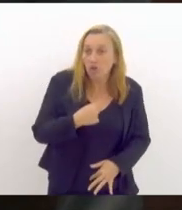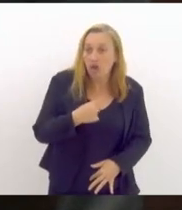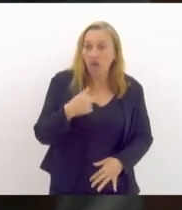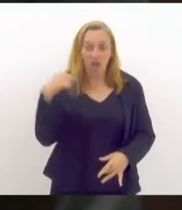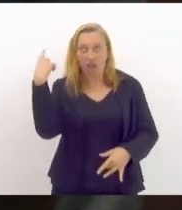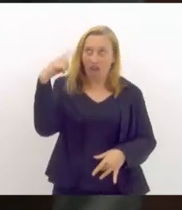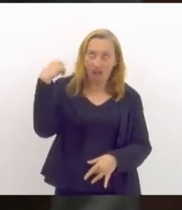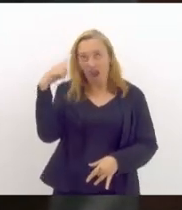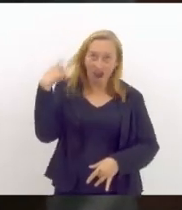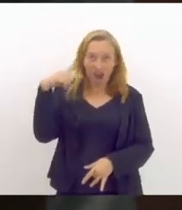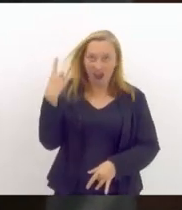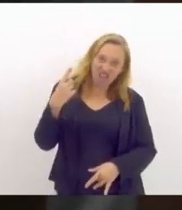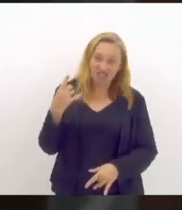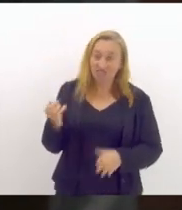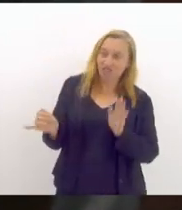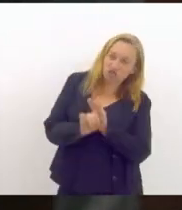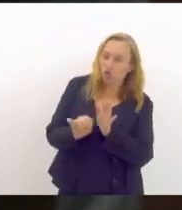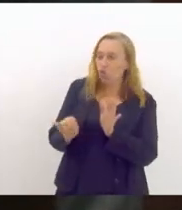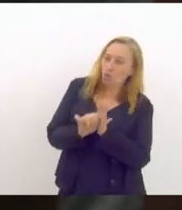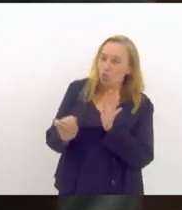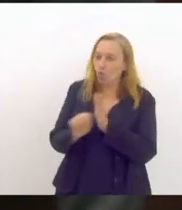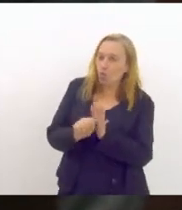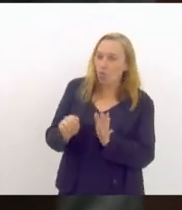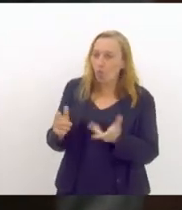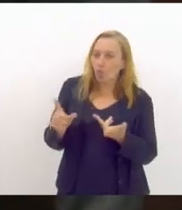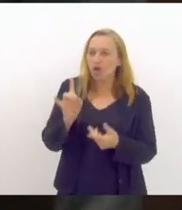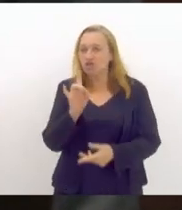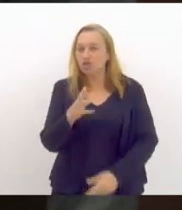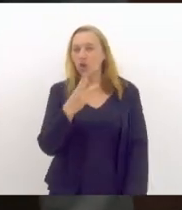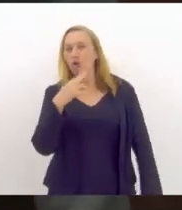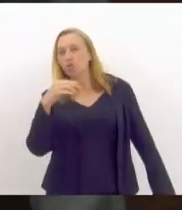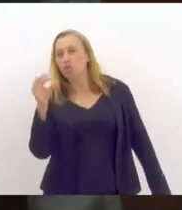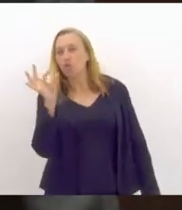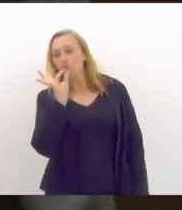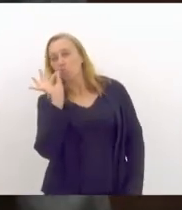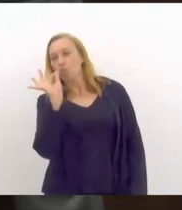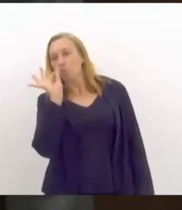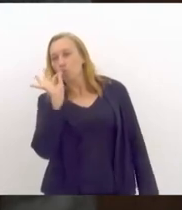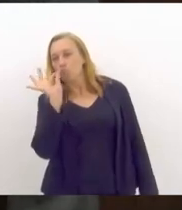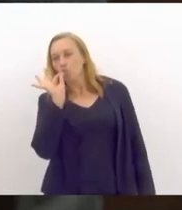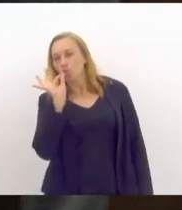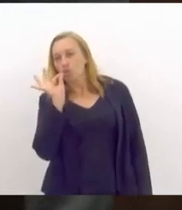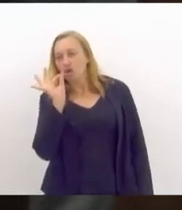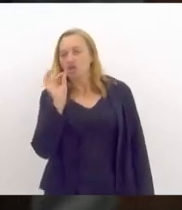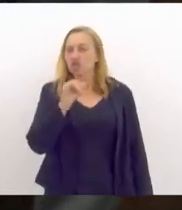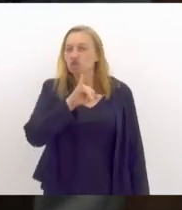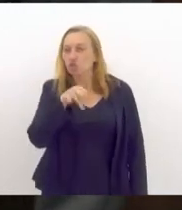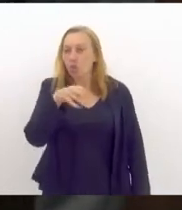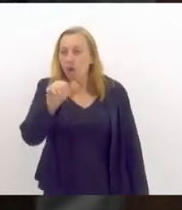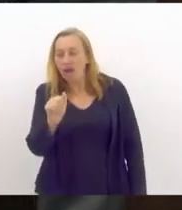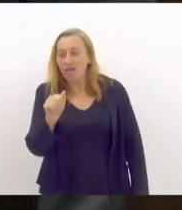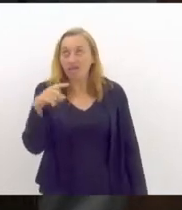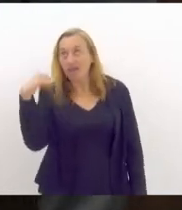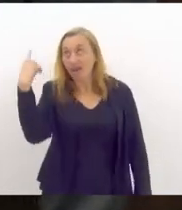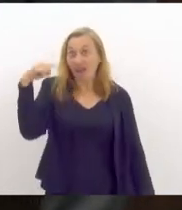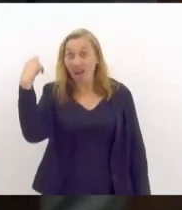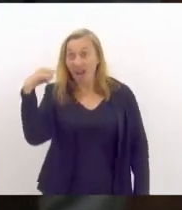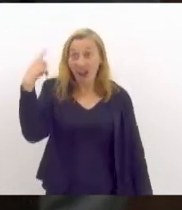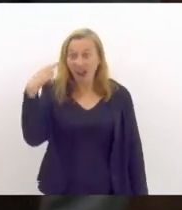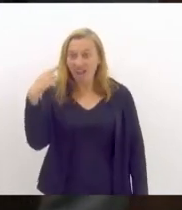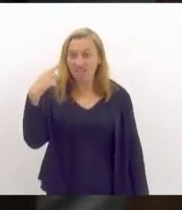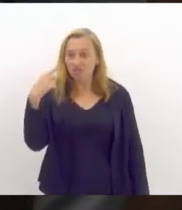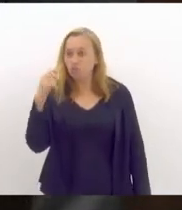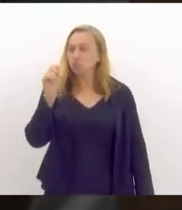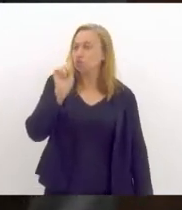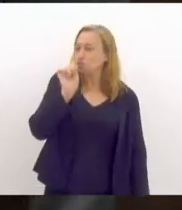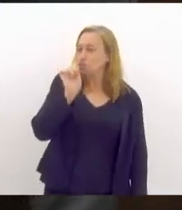loucona chapadona só com a marola da Joana fiquei loucona chapadona